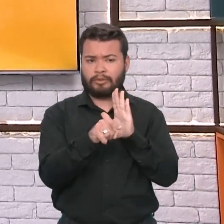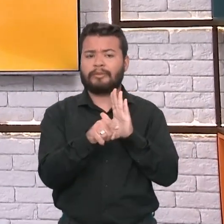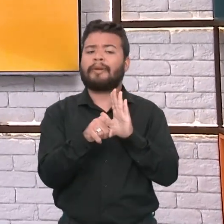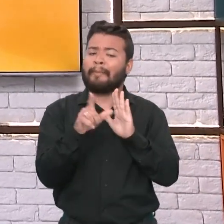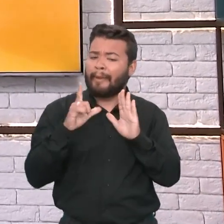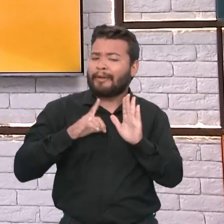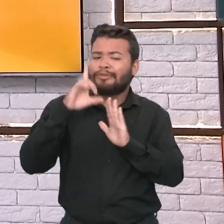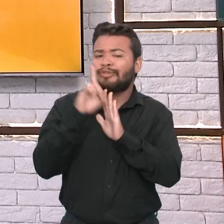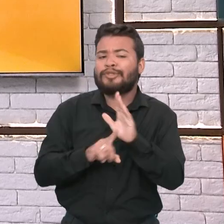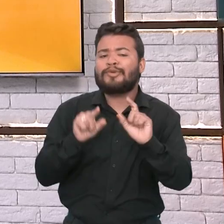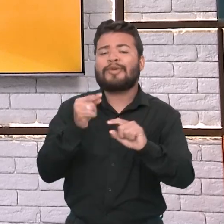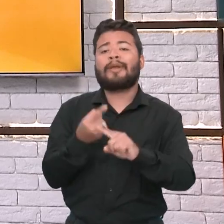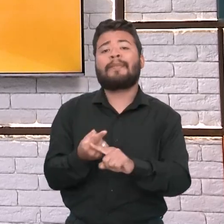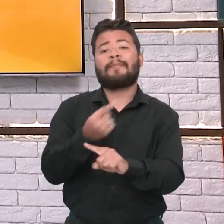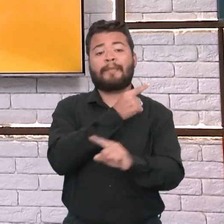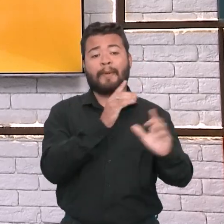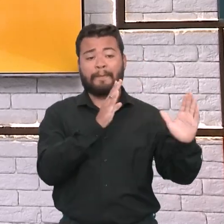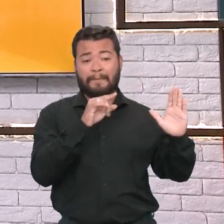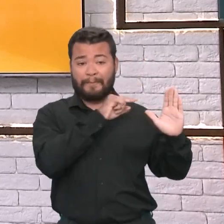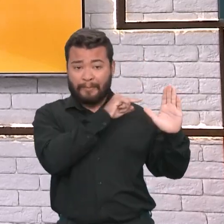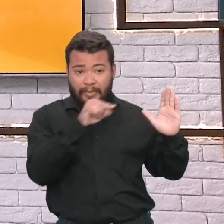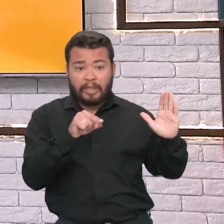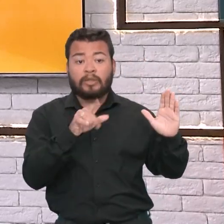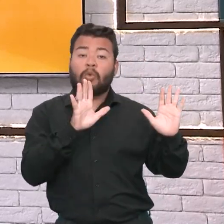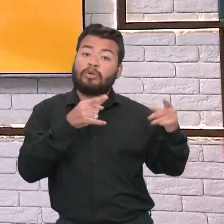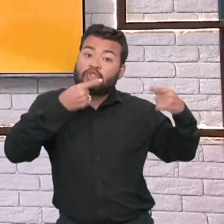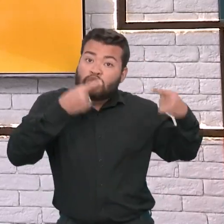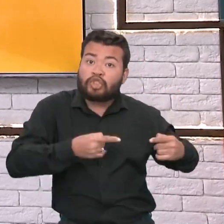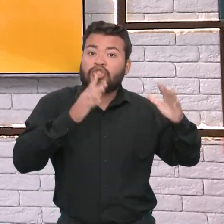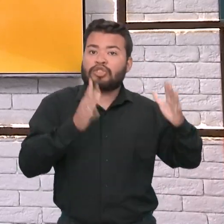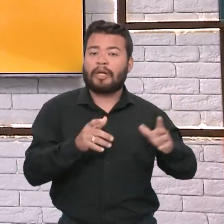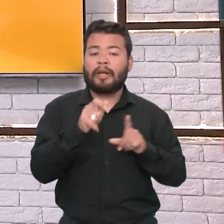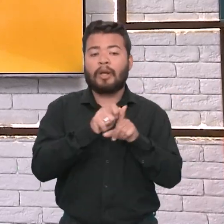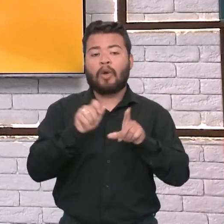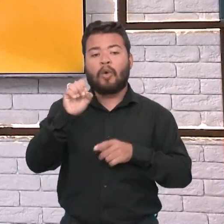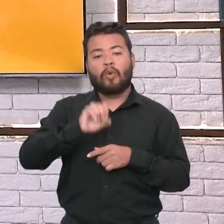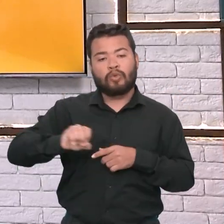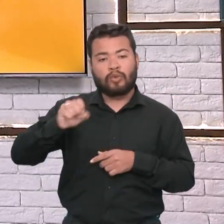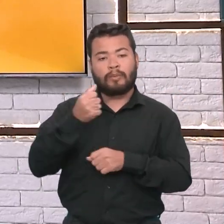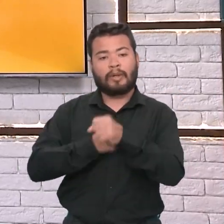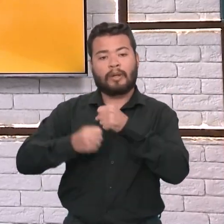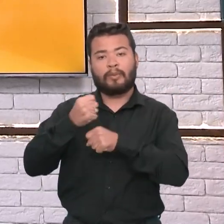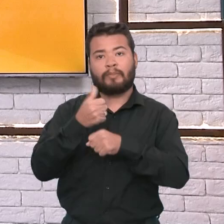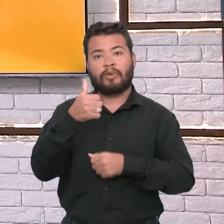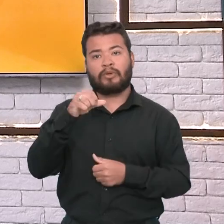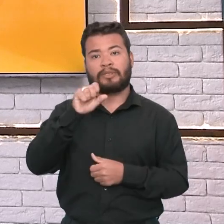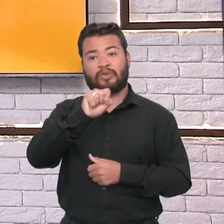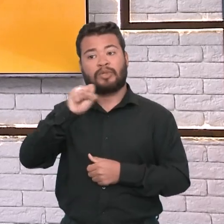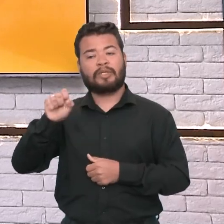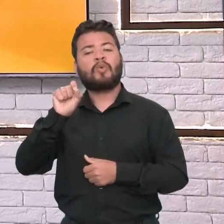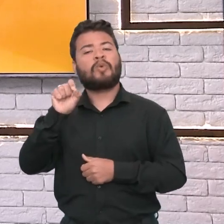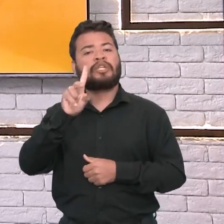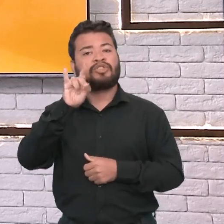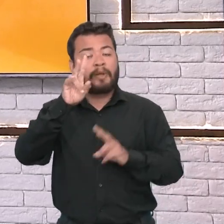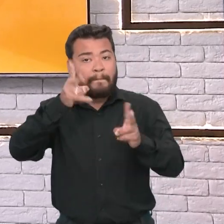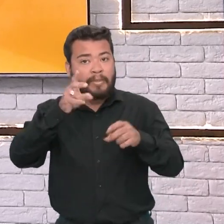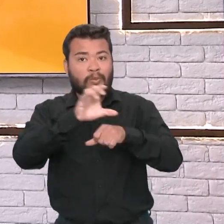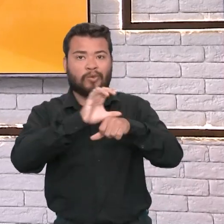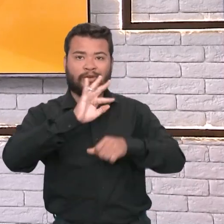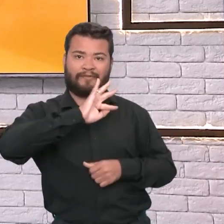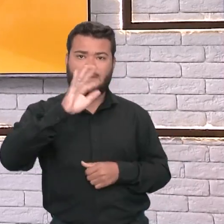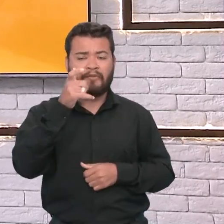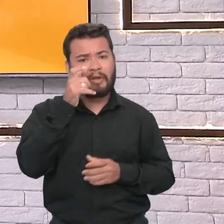a terras que ocupavam ou já disputavam em outubro de 1988, data da Constituição Federal. Fique com a gente,